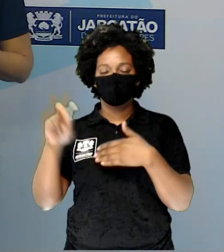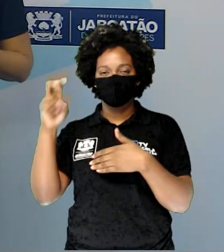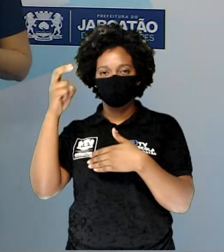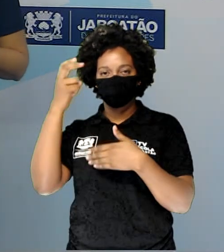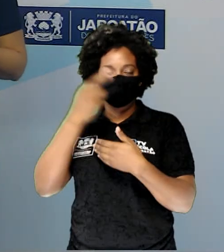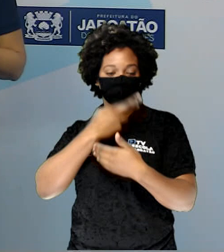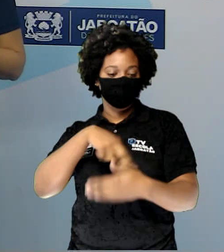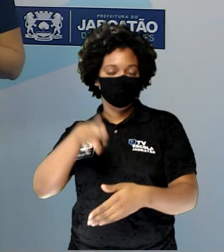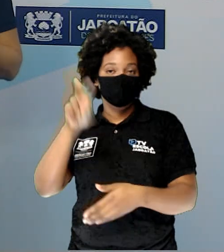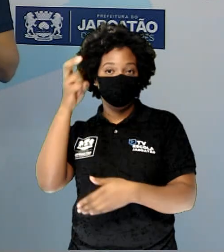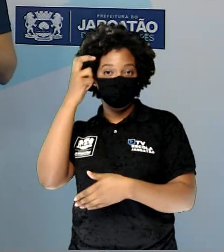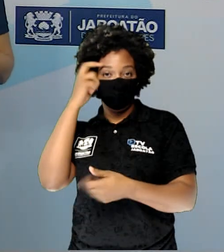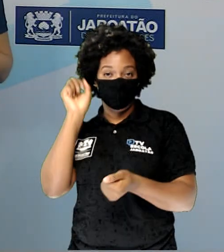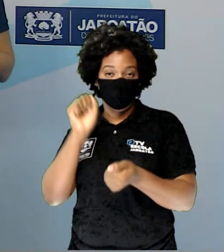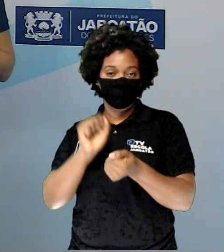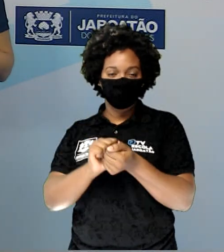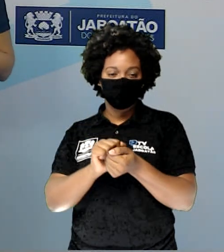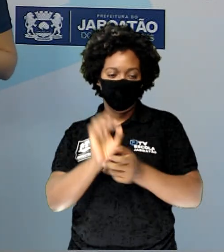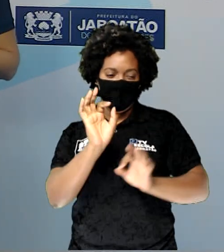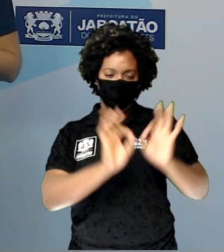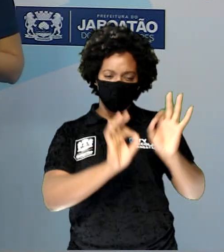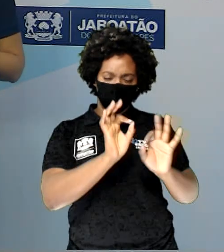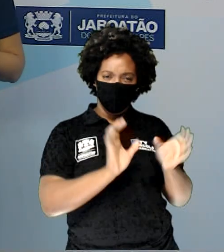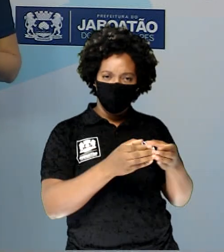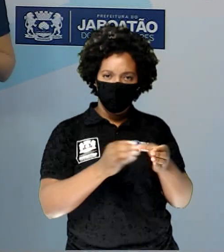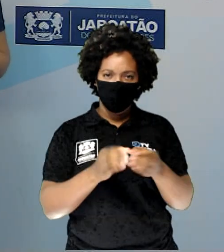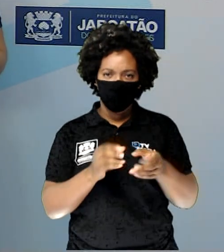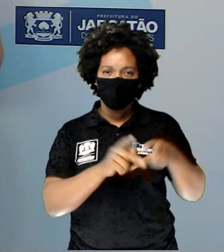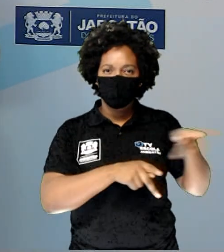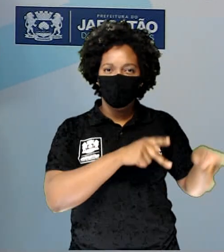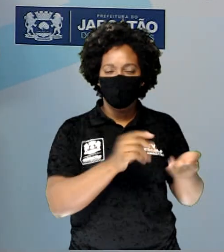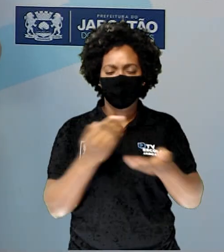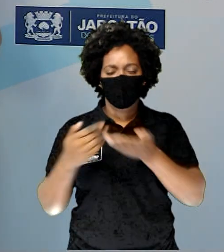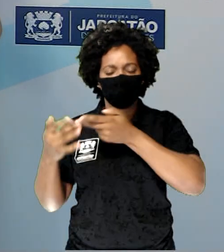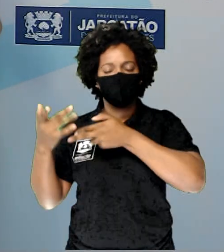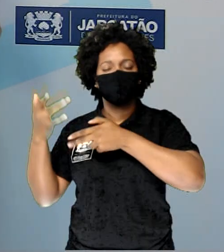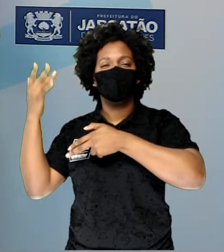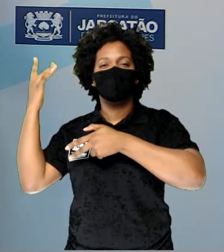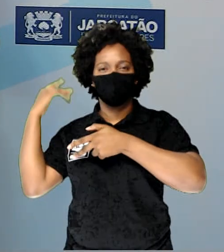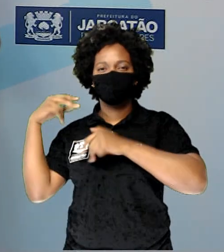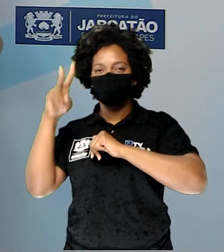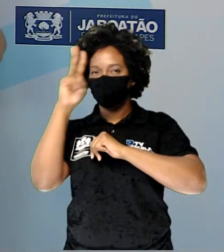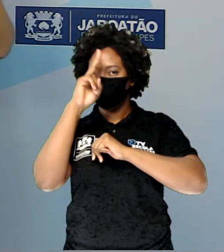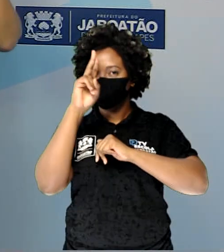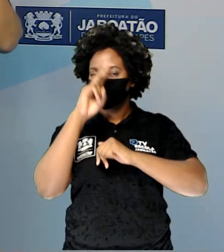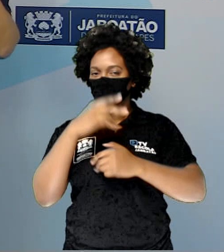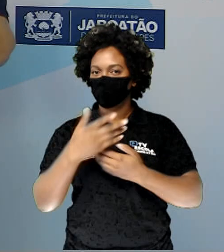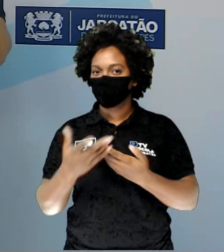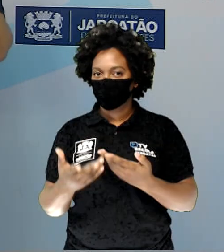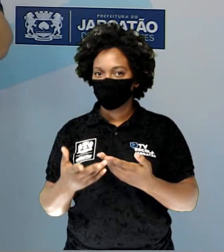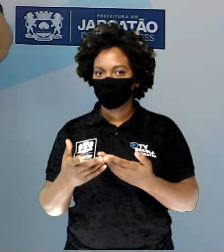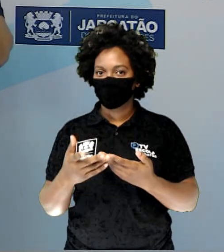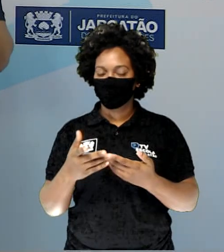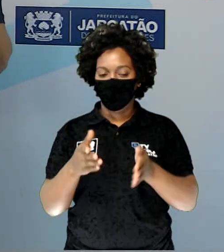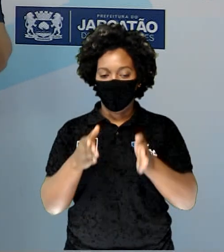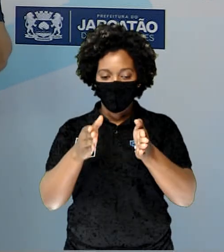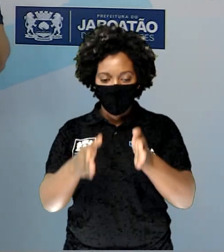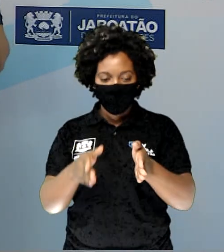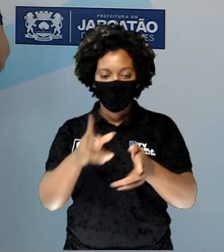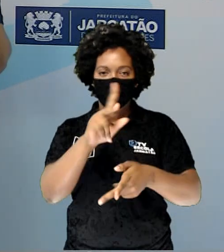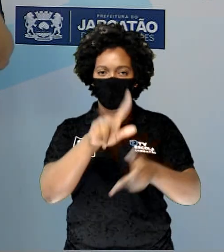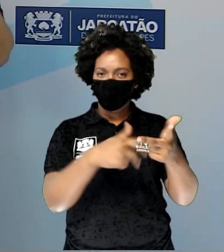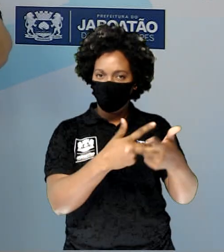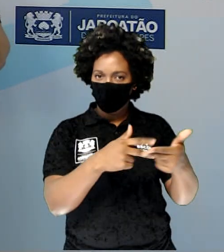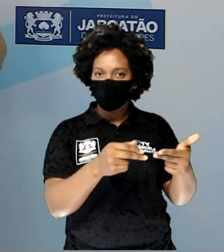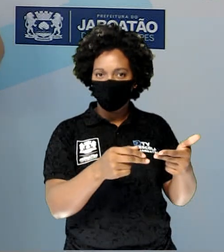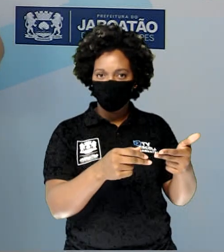religiões e da cultura para a formação dos povos antigos. Lembrando, separem o material de